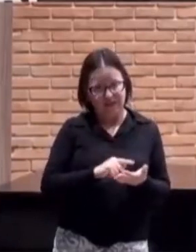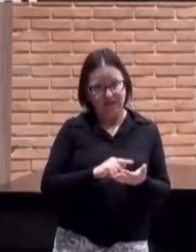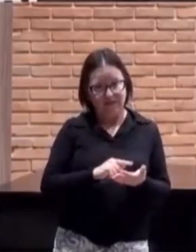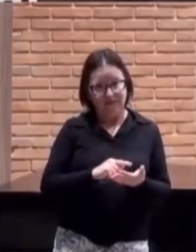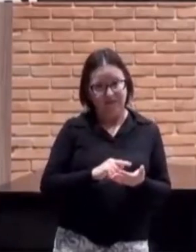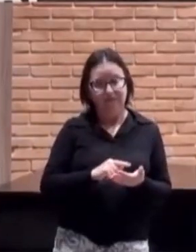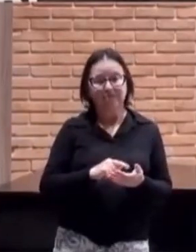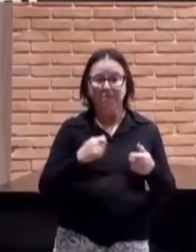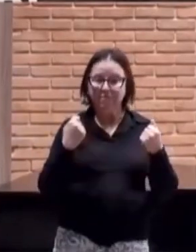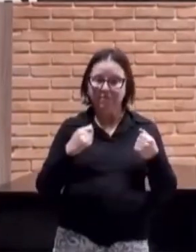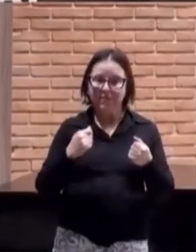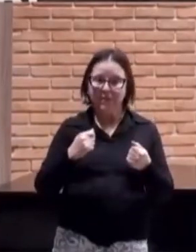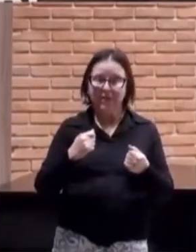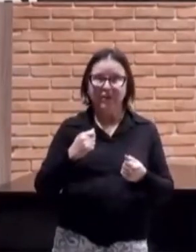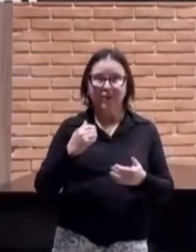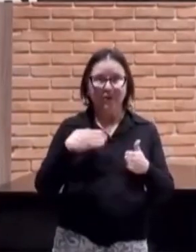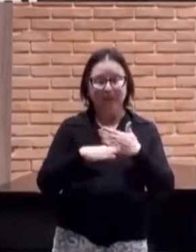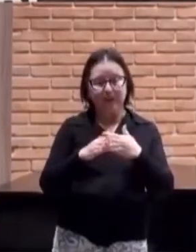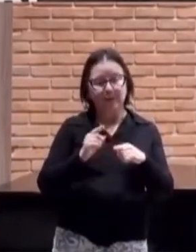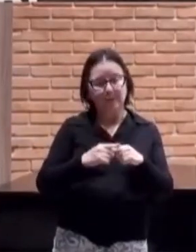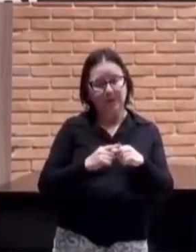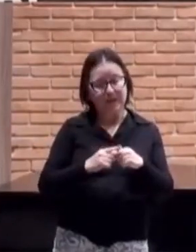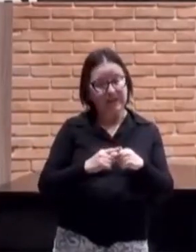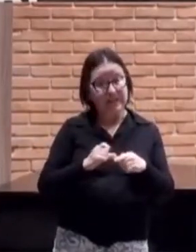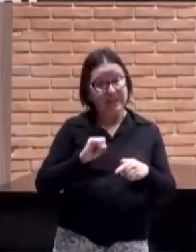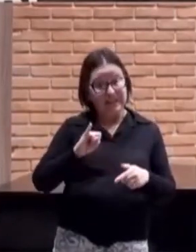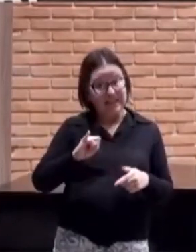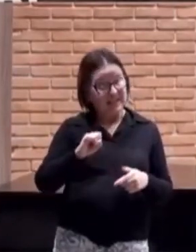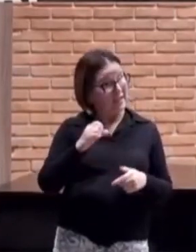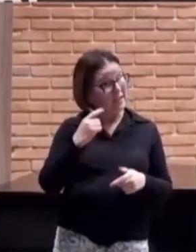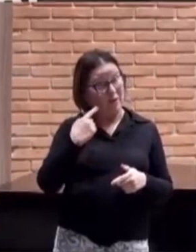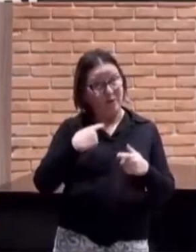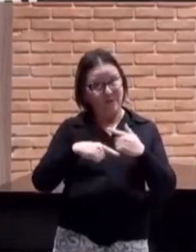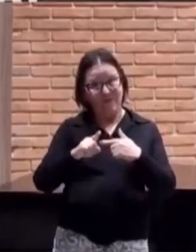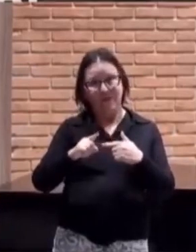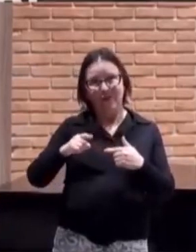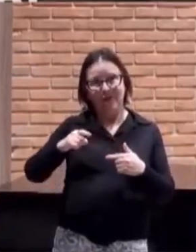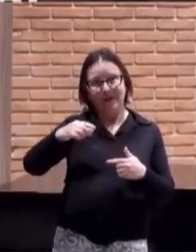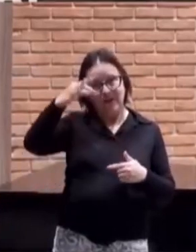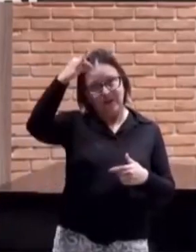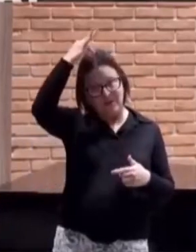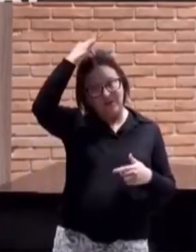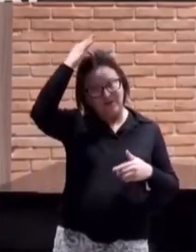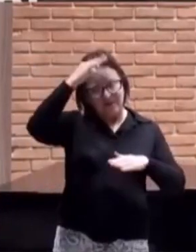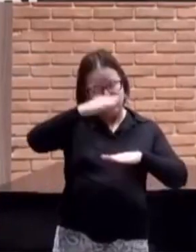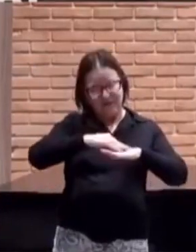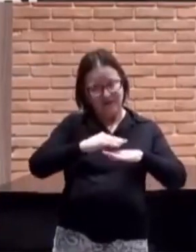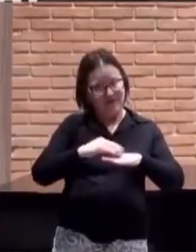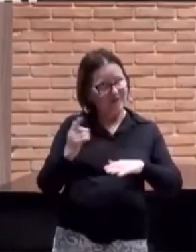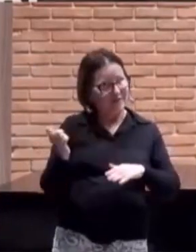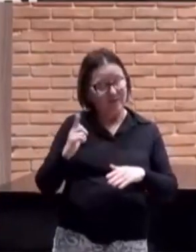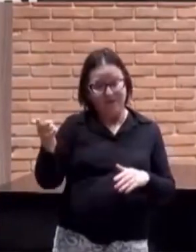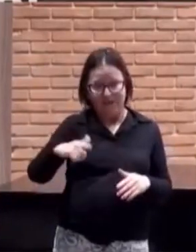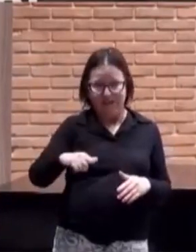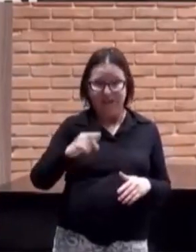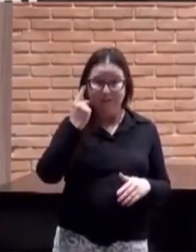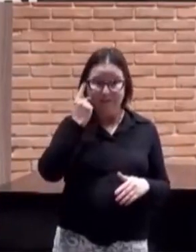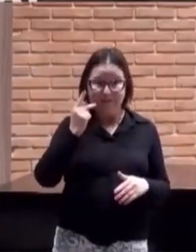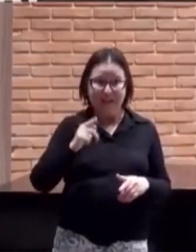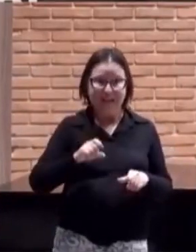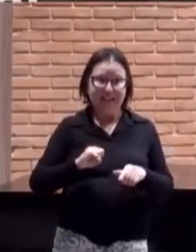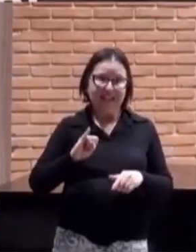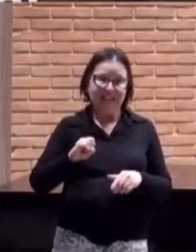vá, porque se eu não for, o Consolador não virá para vós outros. Se, porém, eu